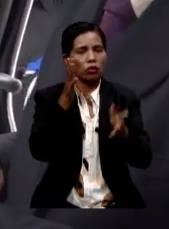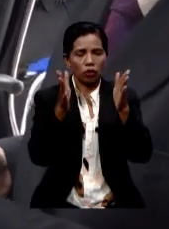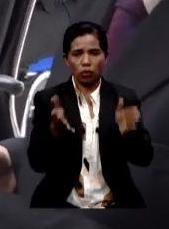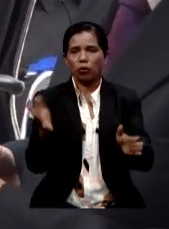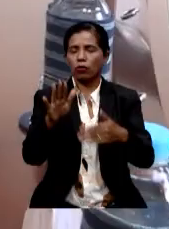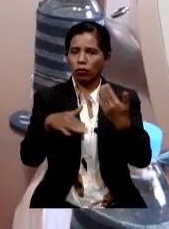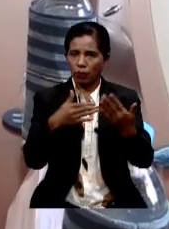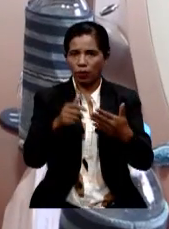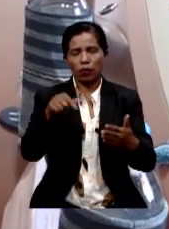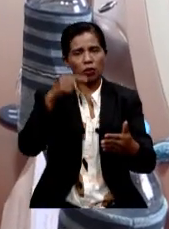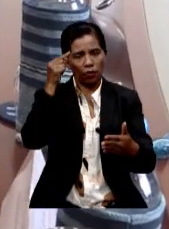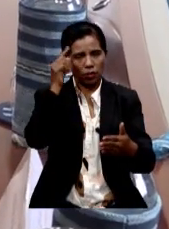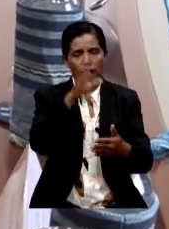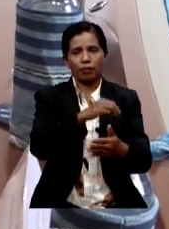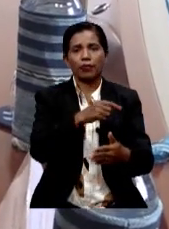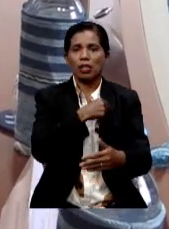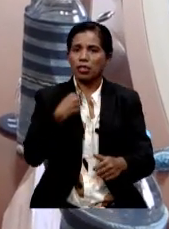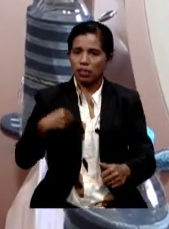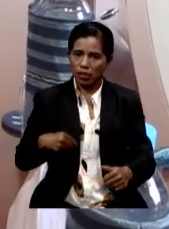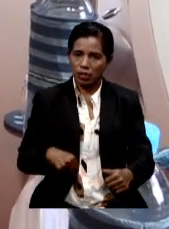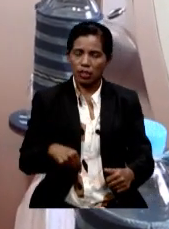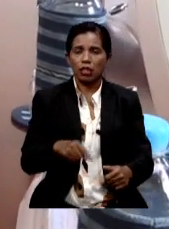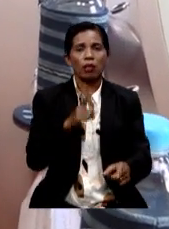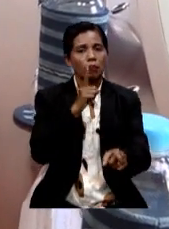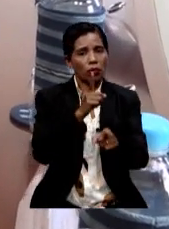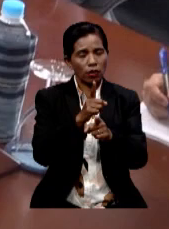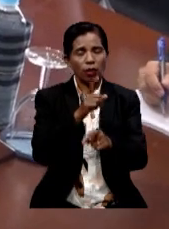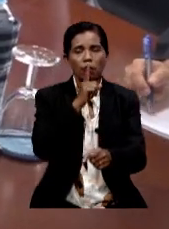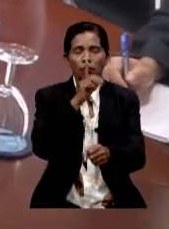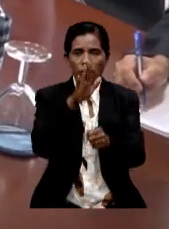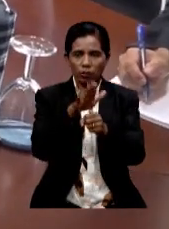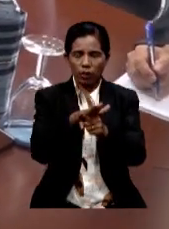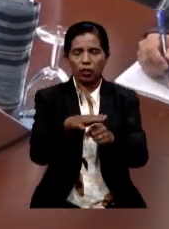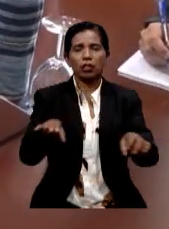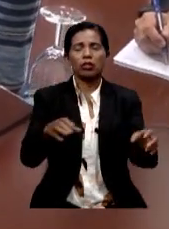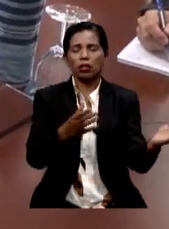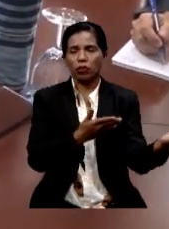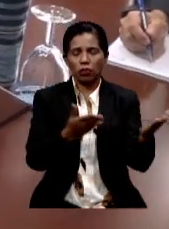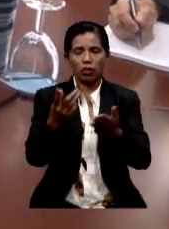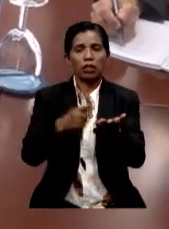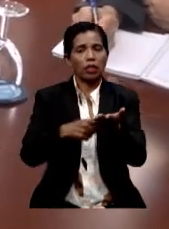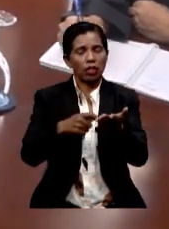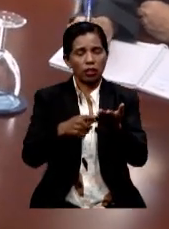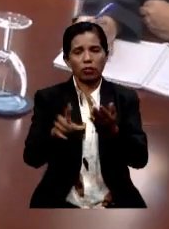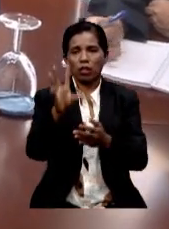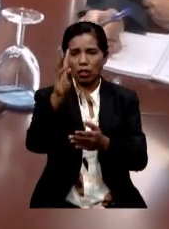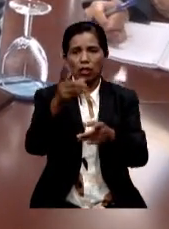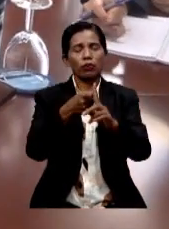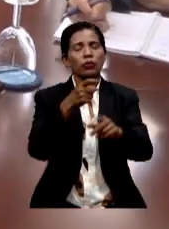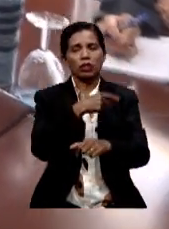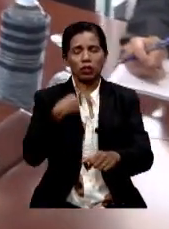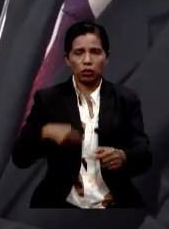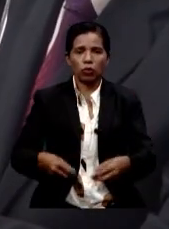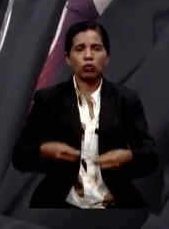ne governador província Hunan China promete se haruka enzenaria técnico na Inen Husicina atufo